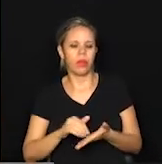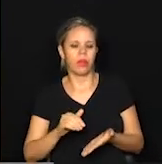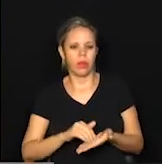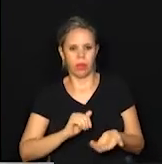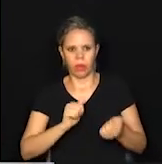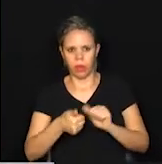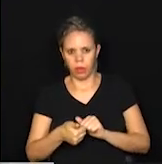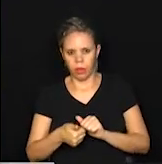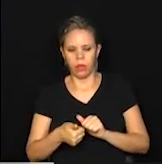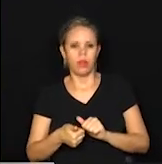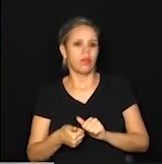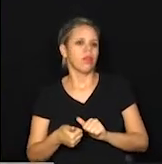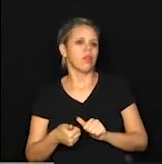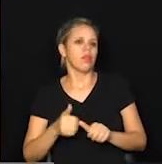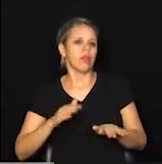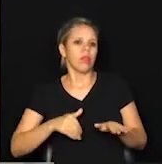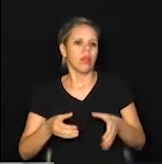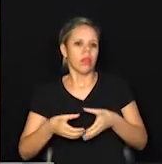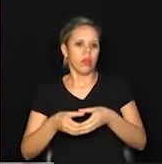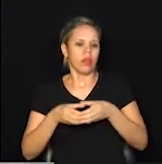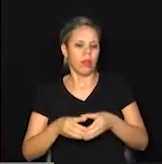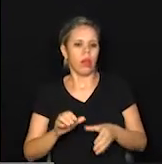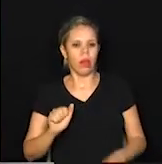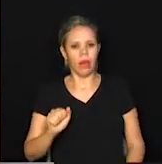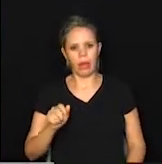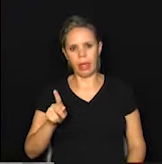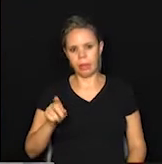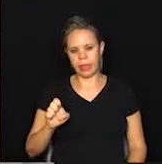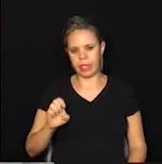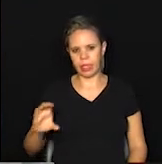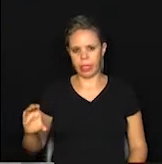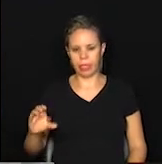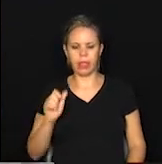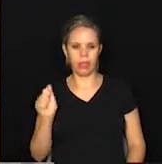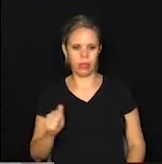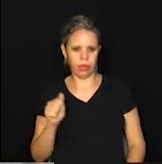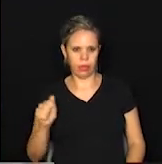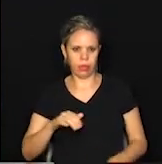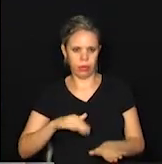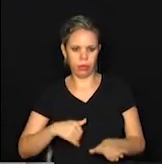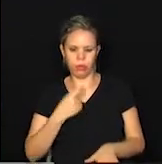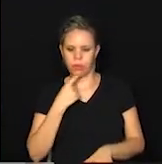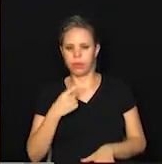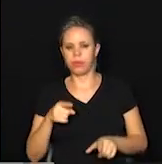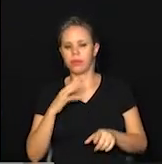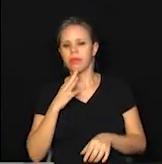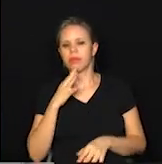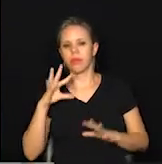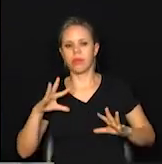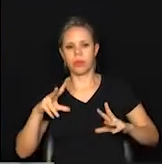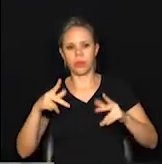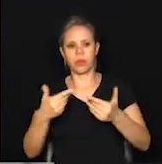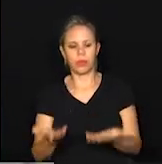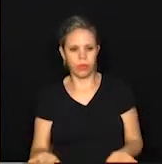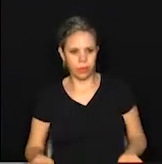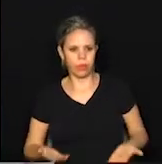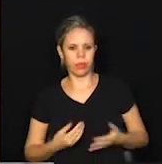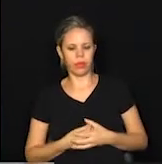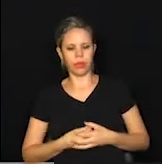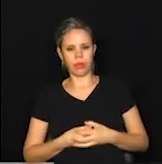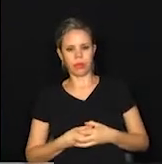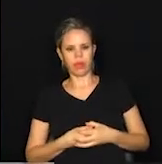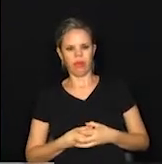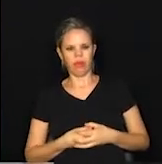esporte com os clubes filiados à PESEC. É de conhecimento de todos que